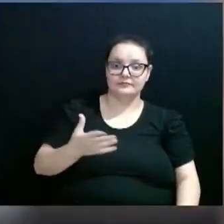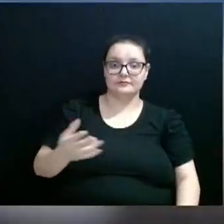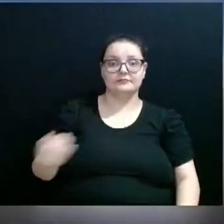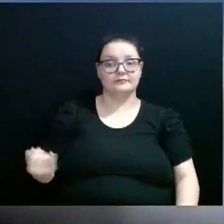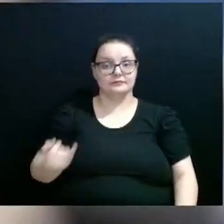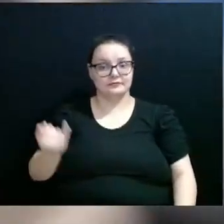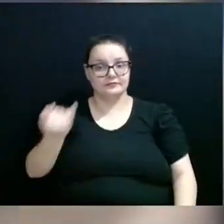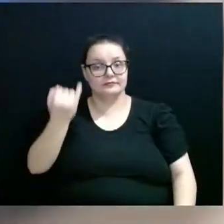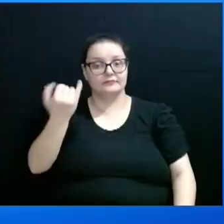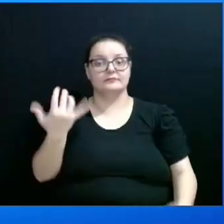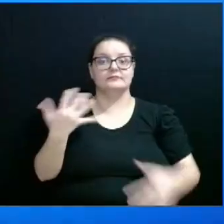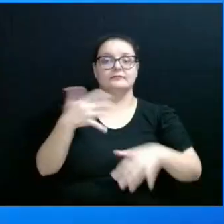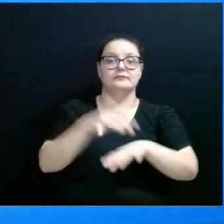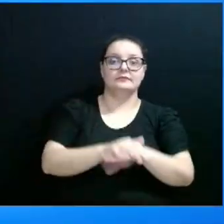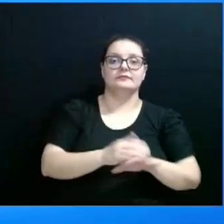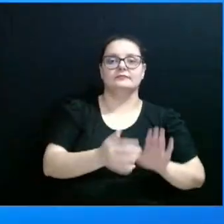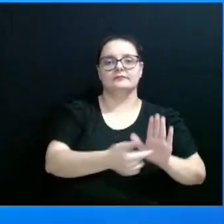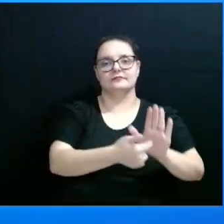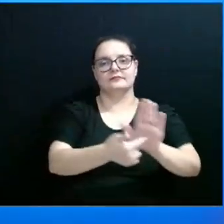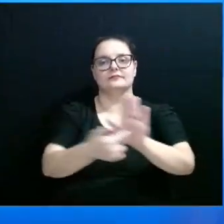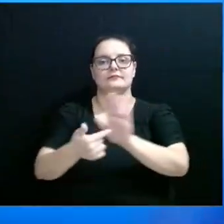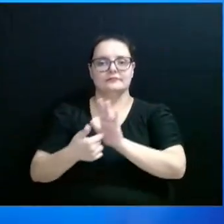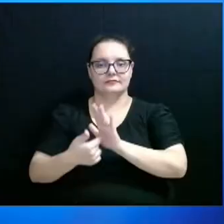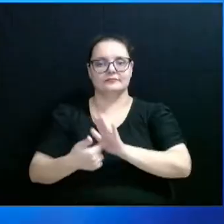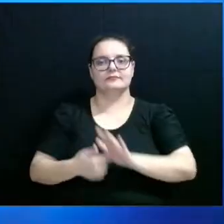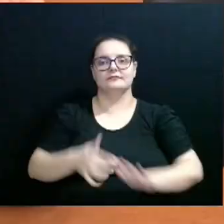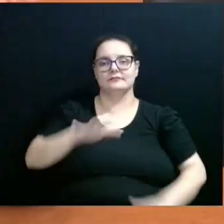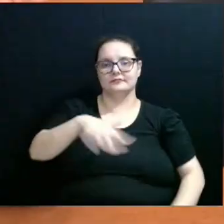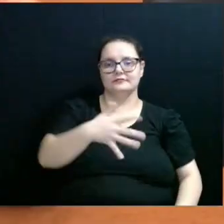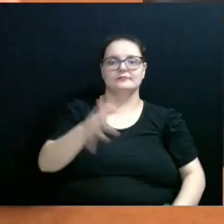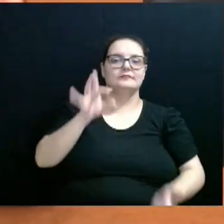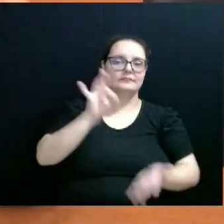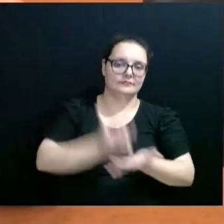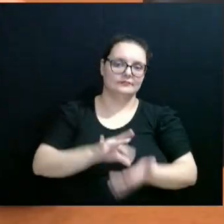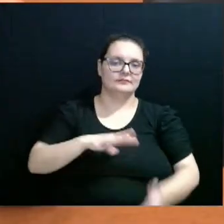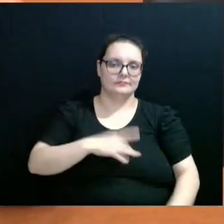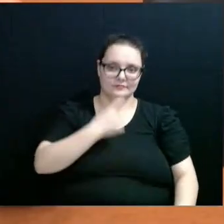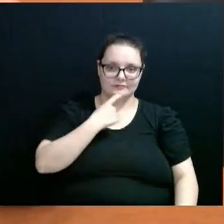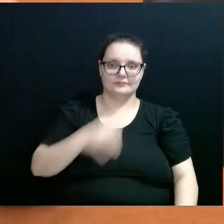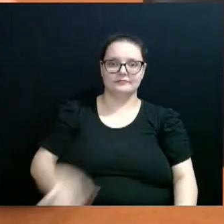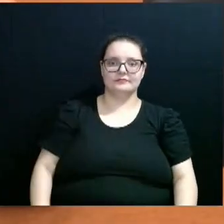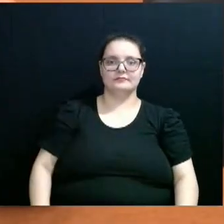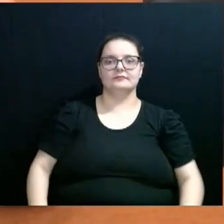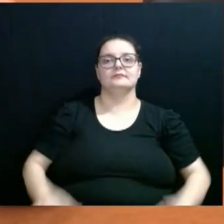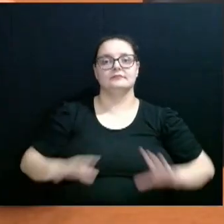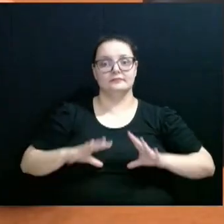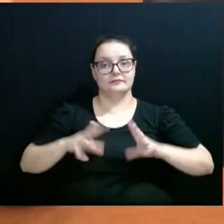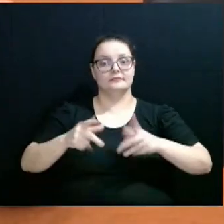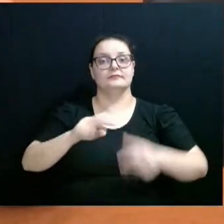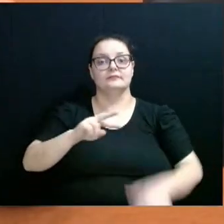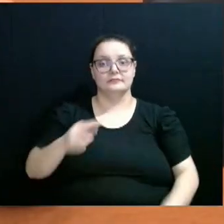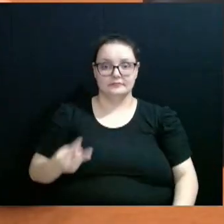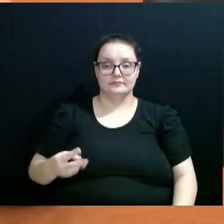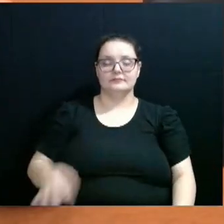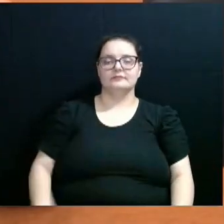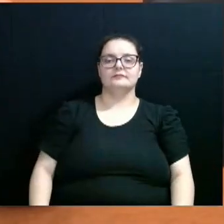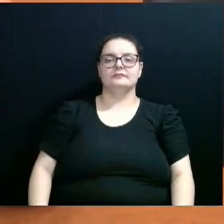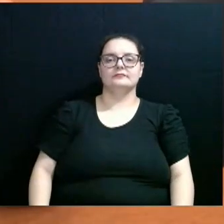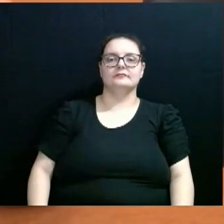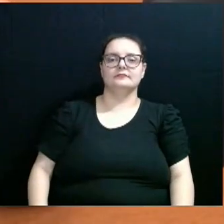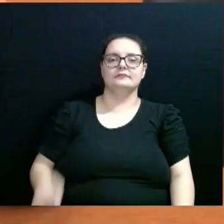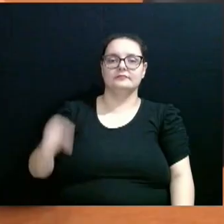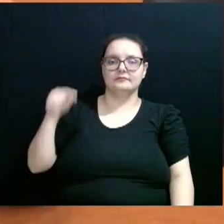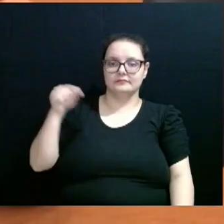incluir a exposição no calendário oficial do município. Todas as vezes ali, aquilo ali virou